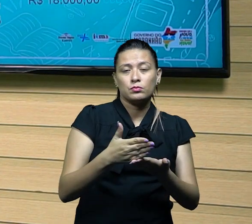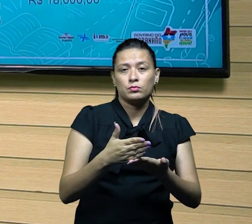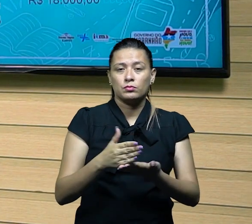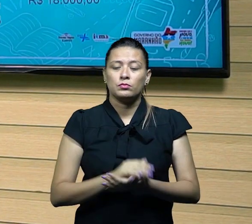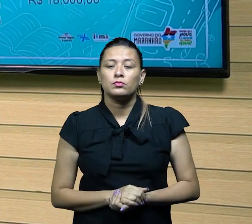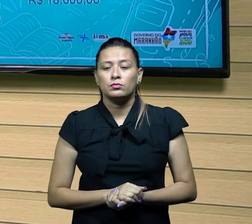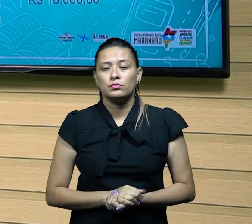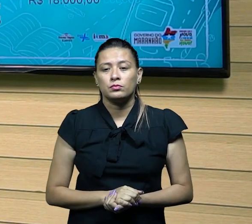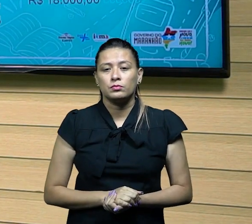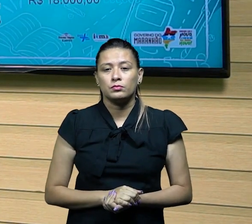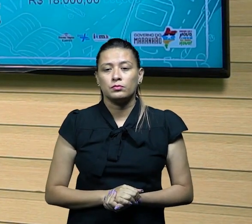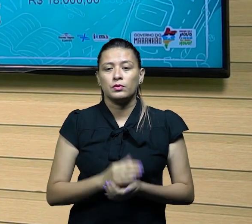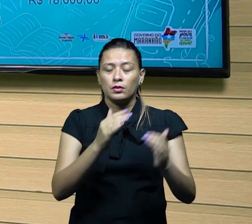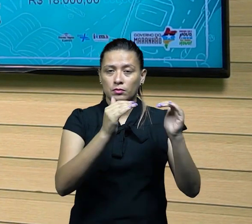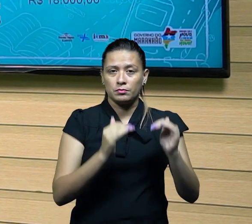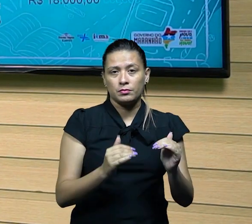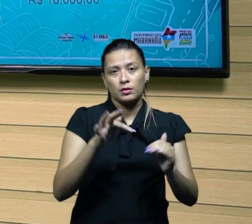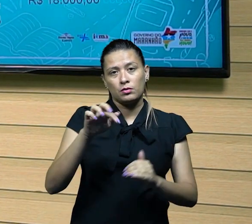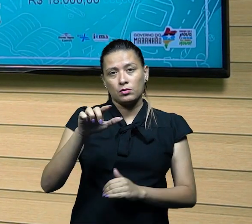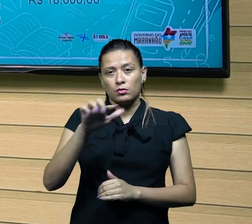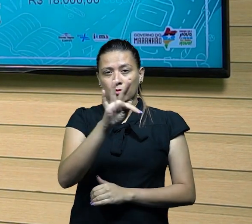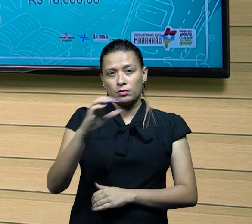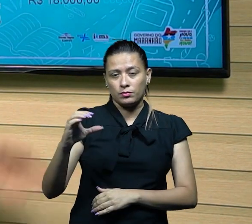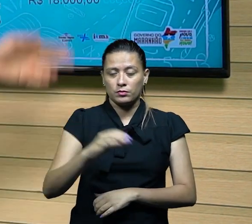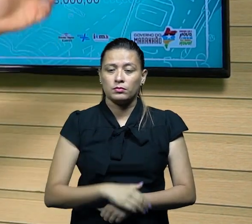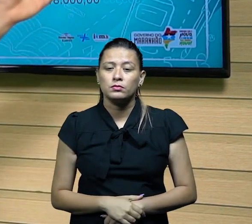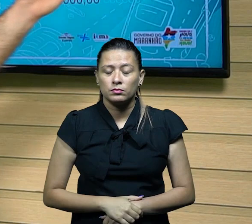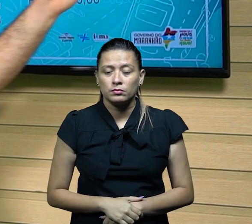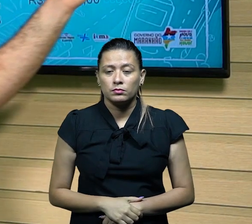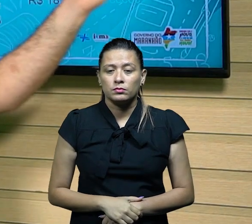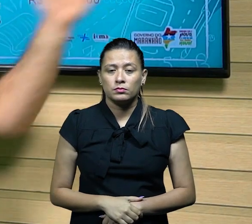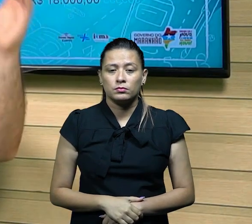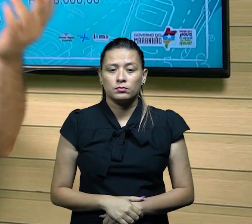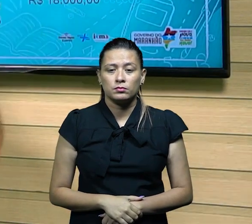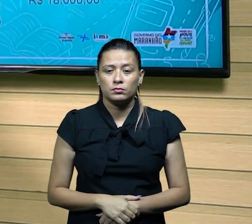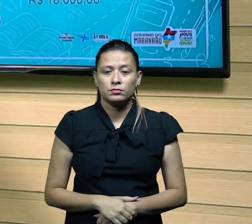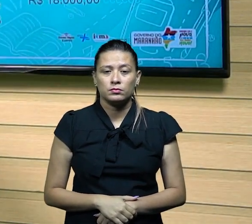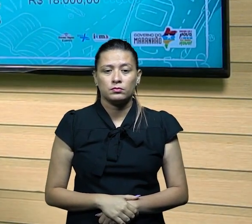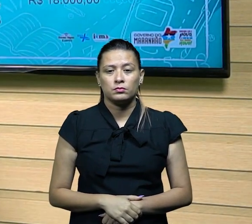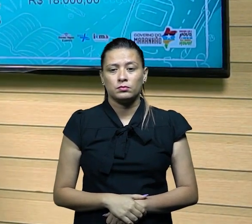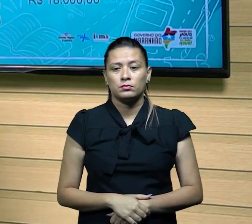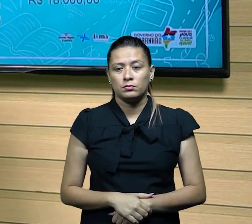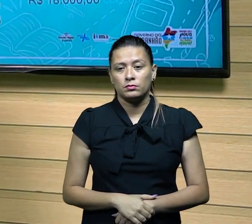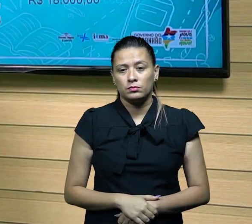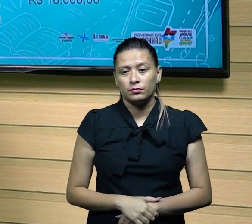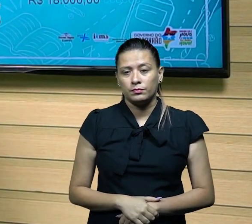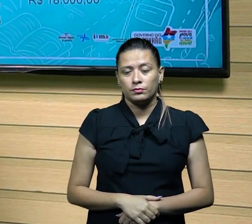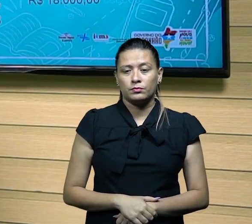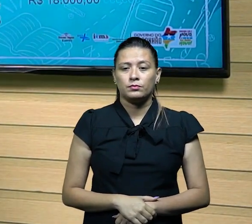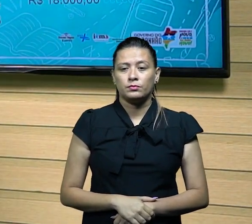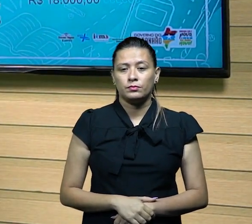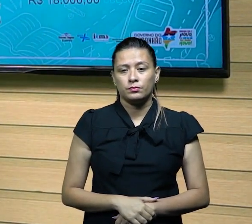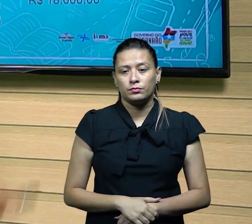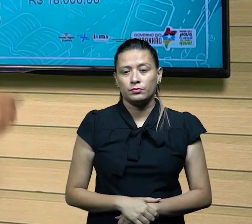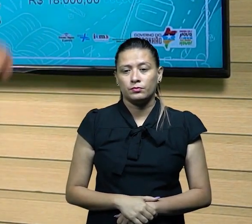Para o dilema da bicicleta, o payback da bicicleta seria melhor. Por que ele é melhor? Porque ele vai demorar menos tempo para me dar o retorno do investimento. Tá?